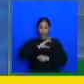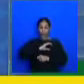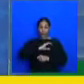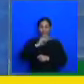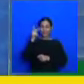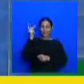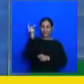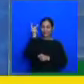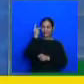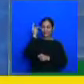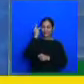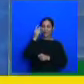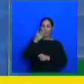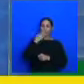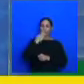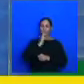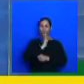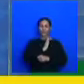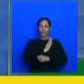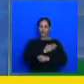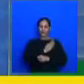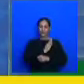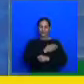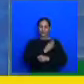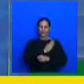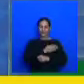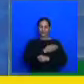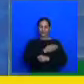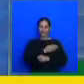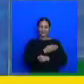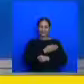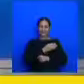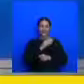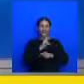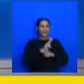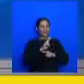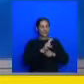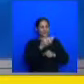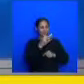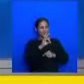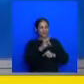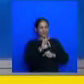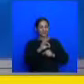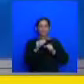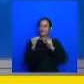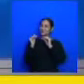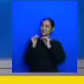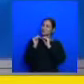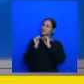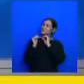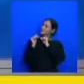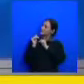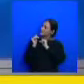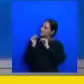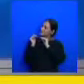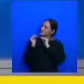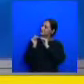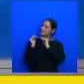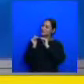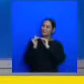Corinthians de São Paulo é o time do coração. Auditoras, confirmam? Sim, confirmo.